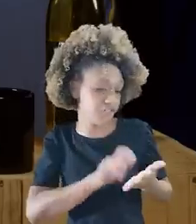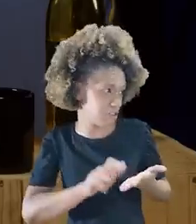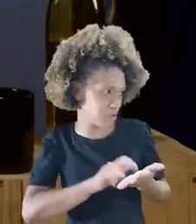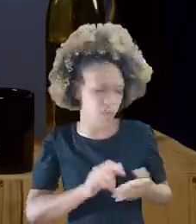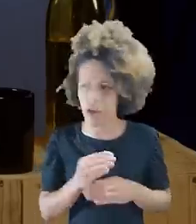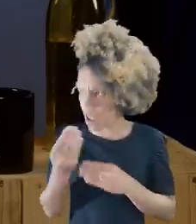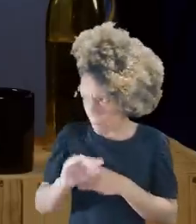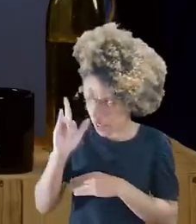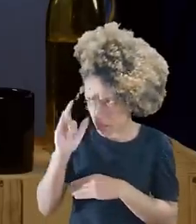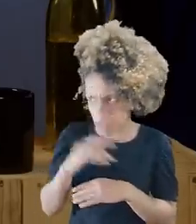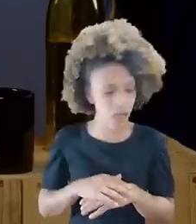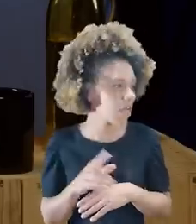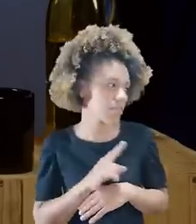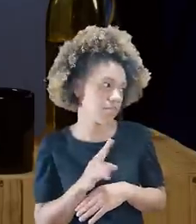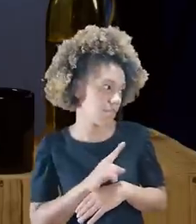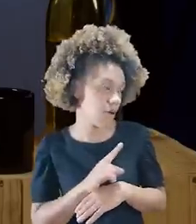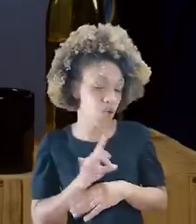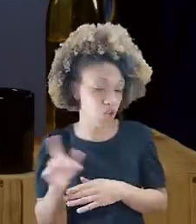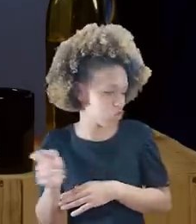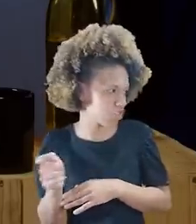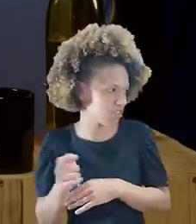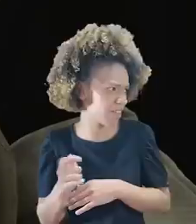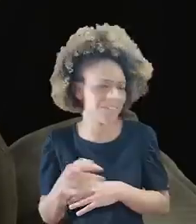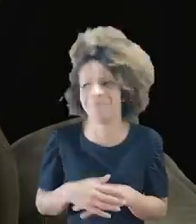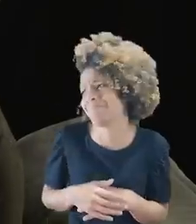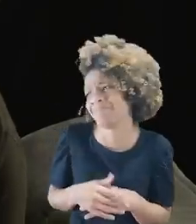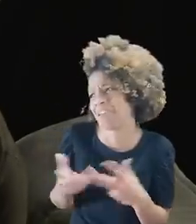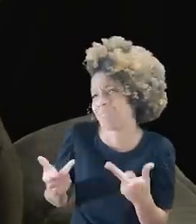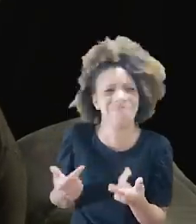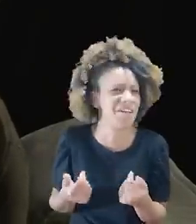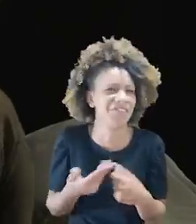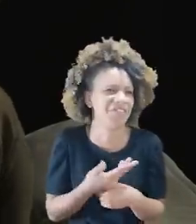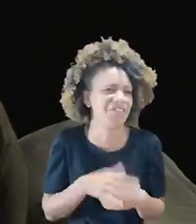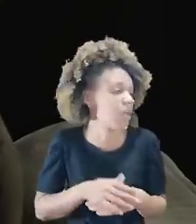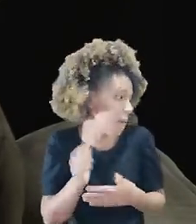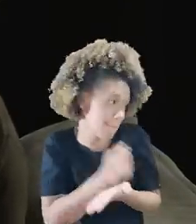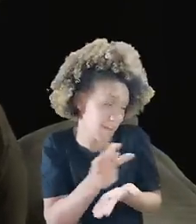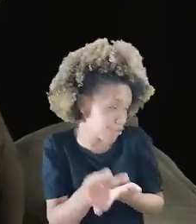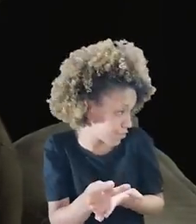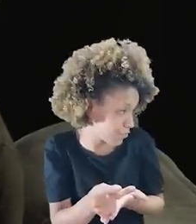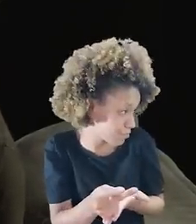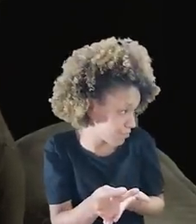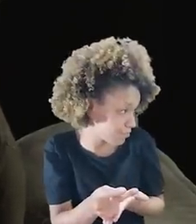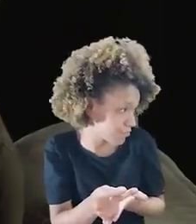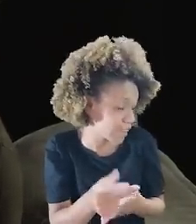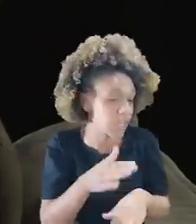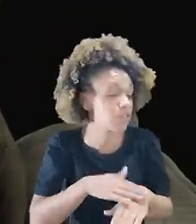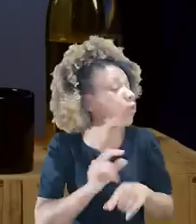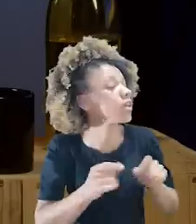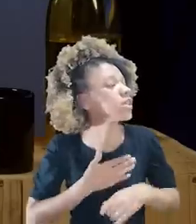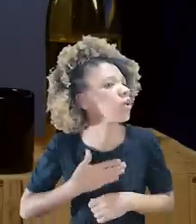o Instagram não aguenta imagina ter mais mais coisas lá imag sabe o que você ia adorar ver no tiktok papo sobre espiritualidade parece PR